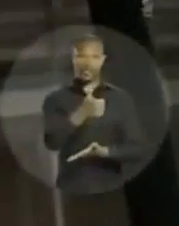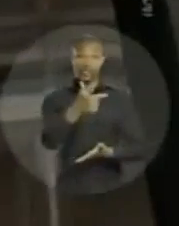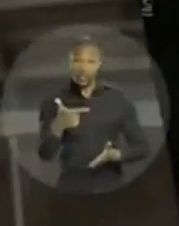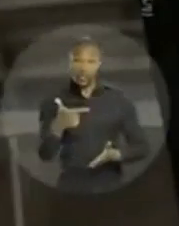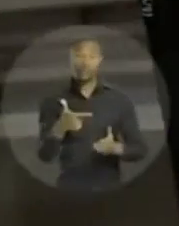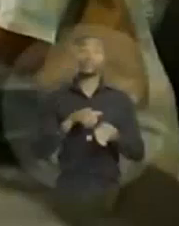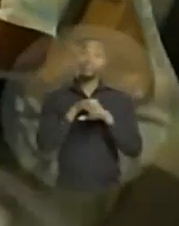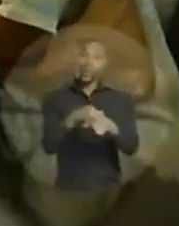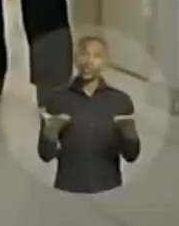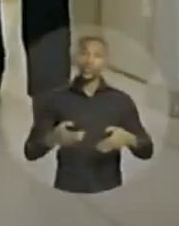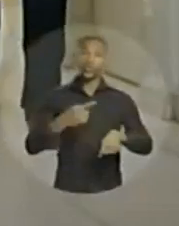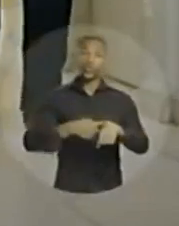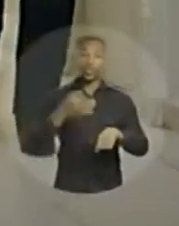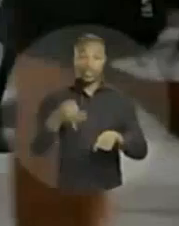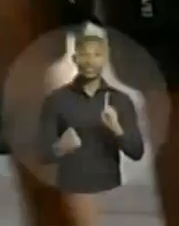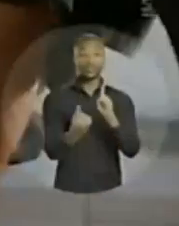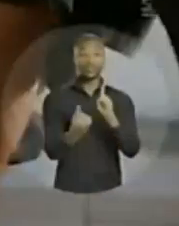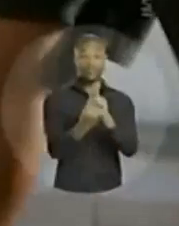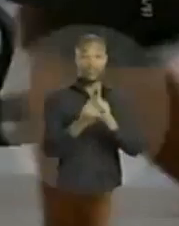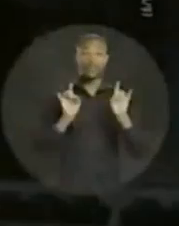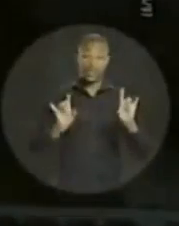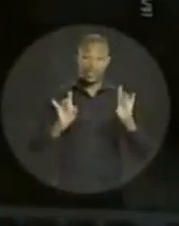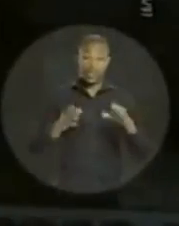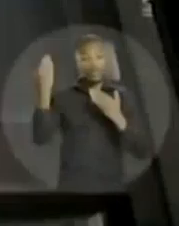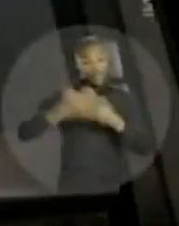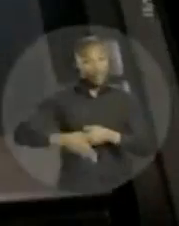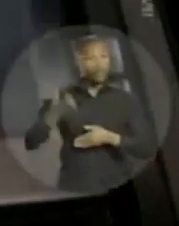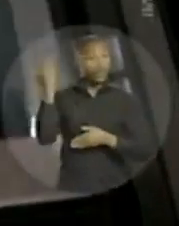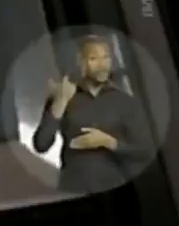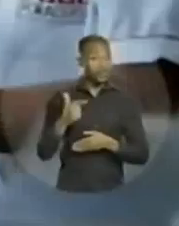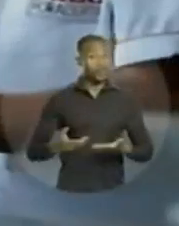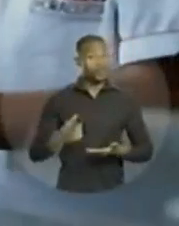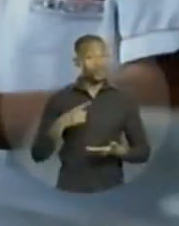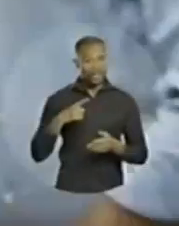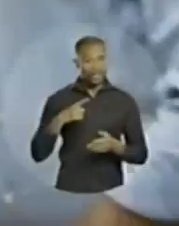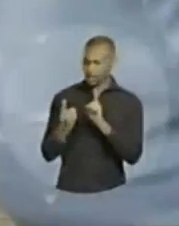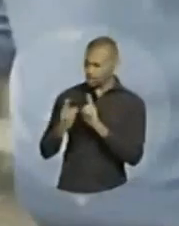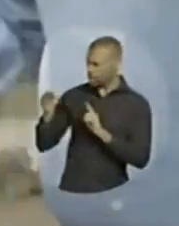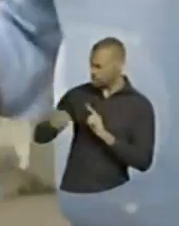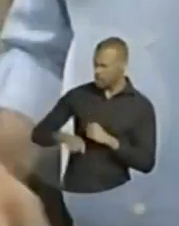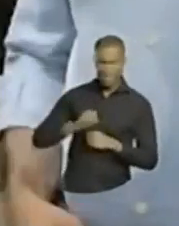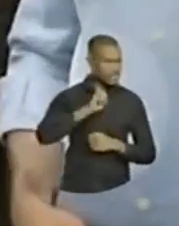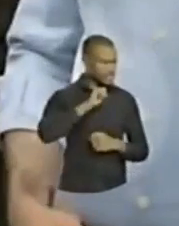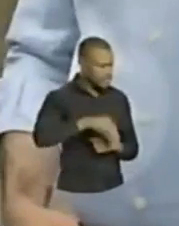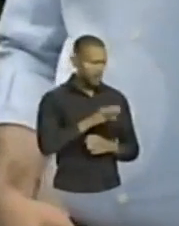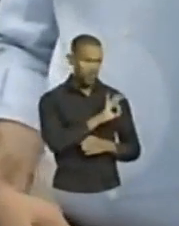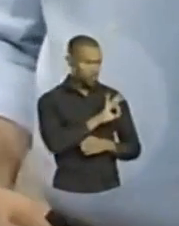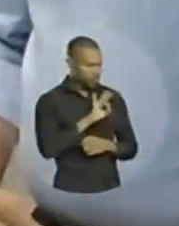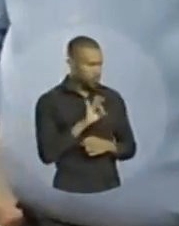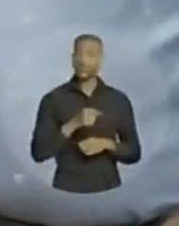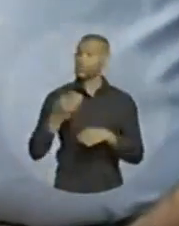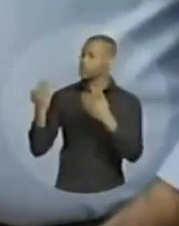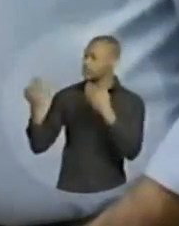12 móveis. Hoje, o Hora Certa atende especialidades e faz exames que antes não fazia. Foi atendido aqui? Já, graças foi a bem? Deus. Foi tudo